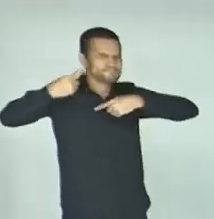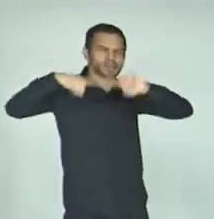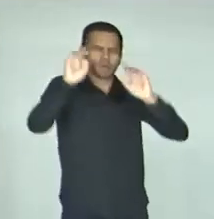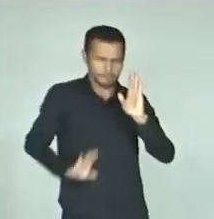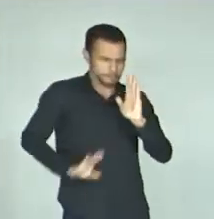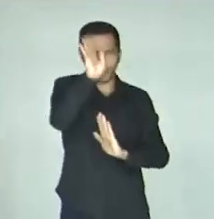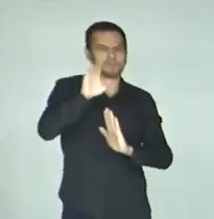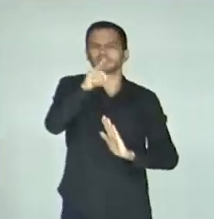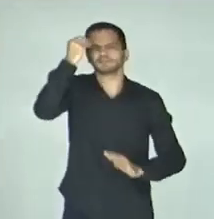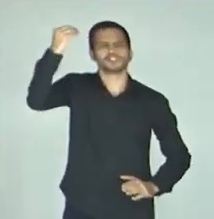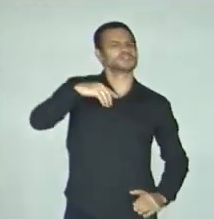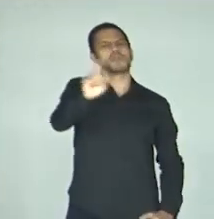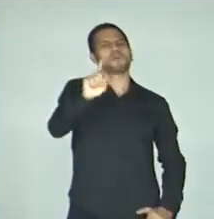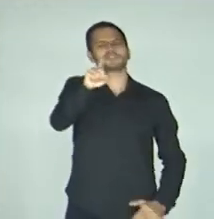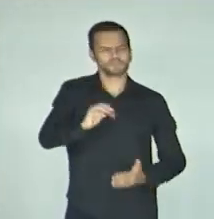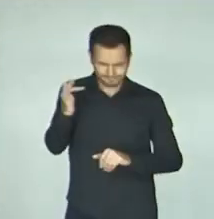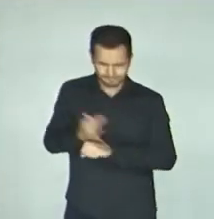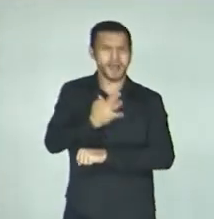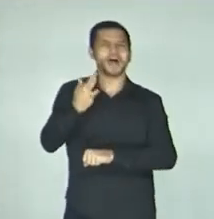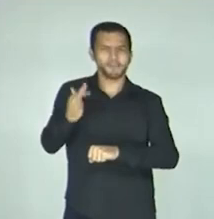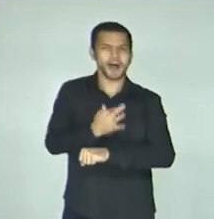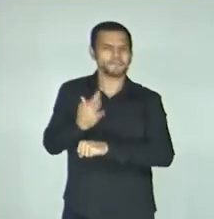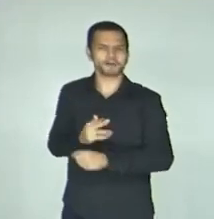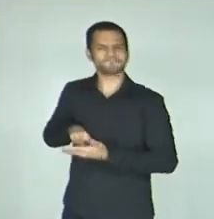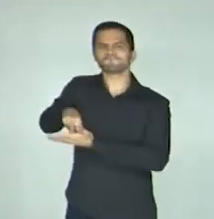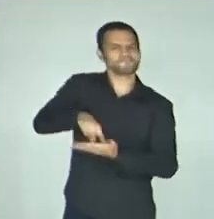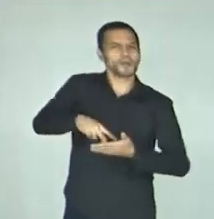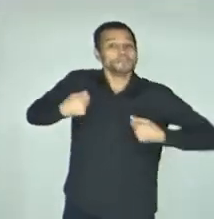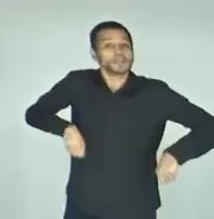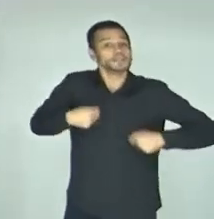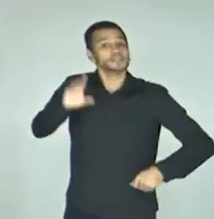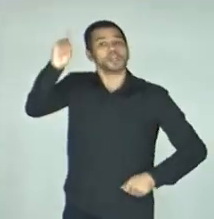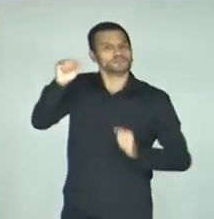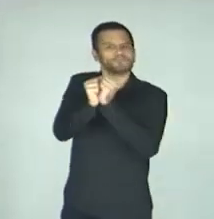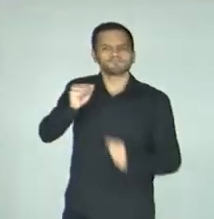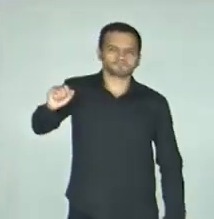entregar lhe mostrar aquele mesmo é dificuldade existe um Deus sobre a tua vida